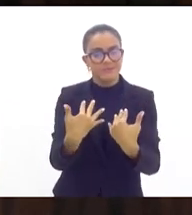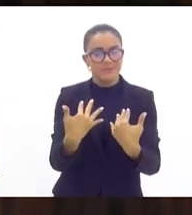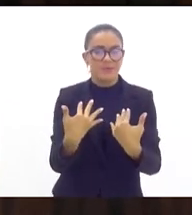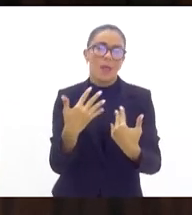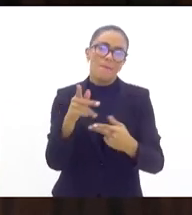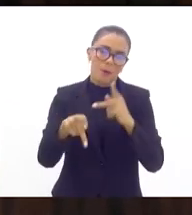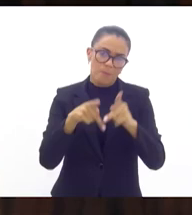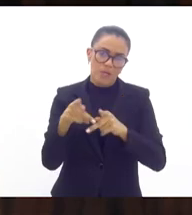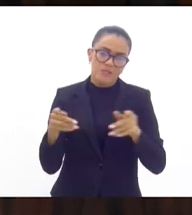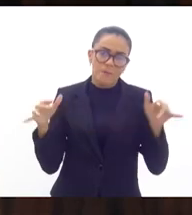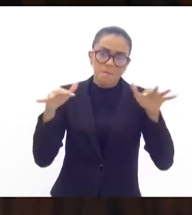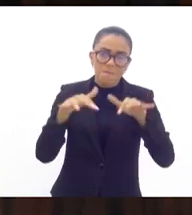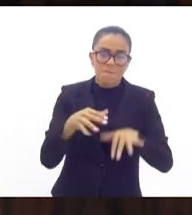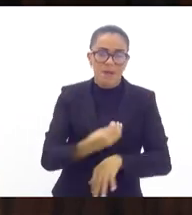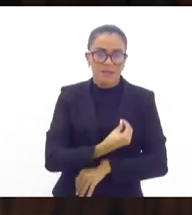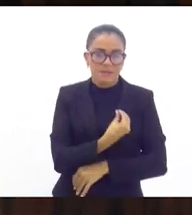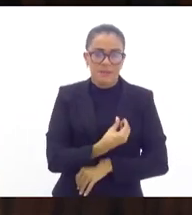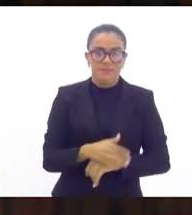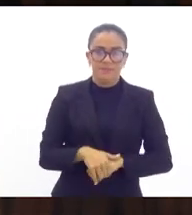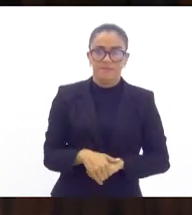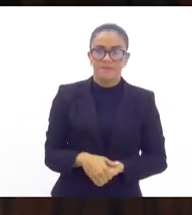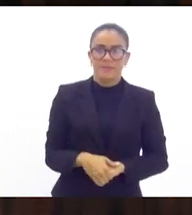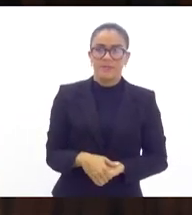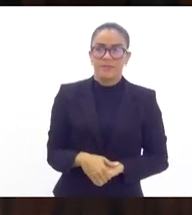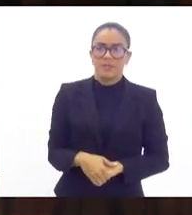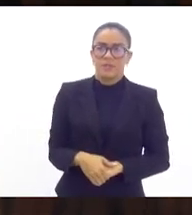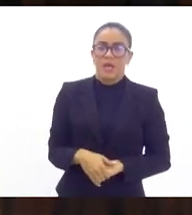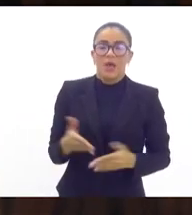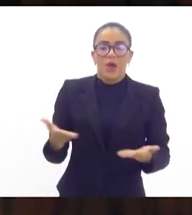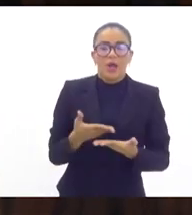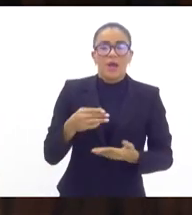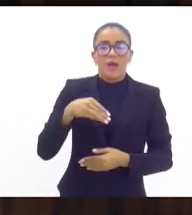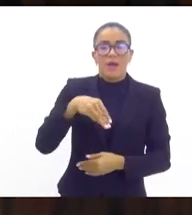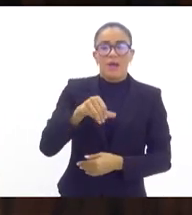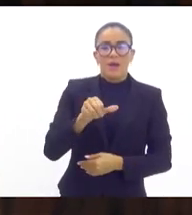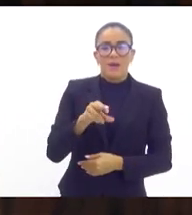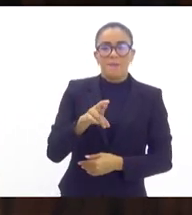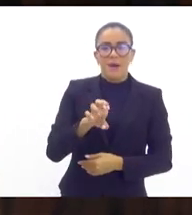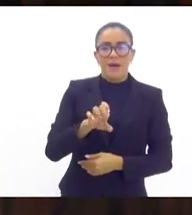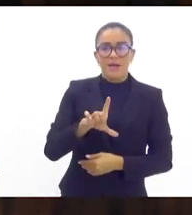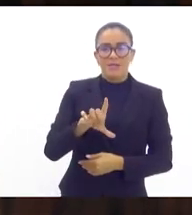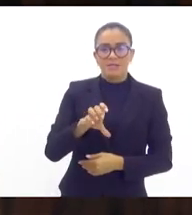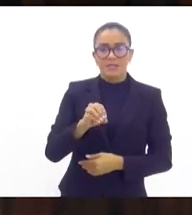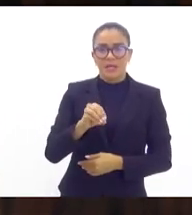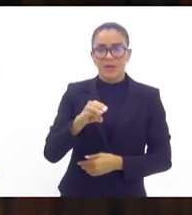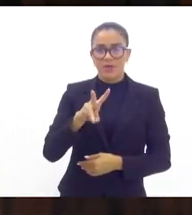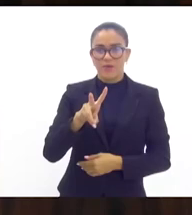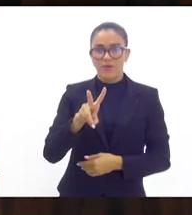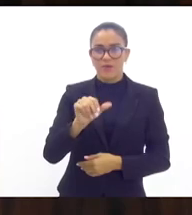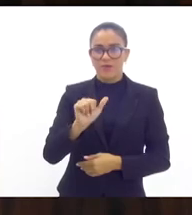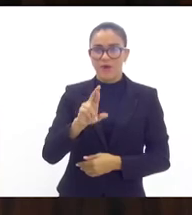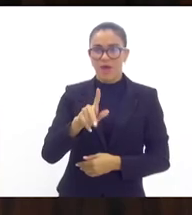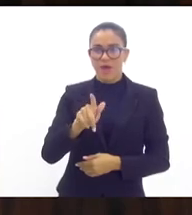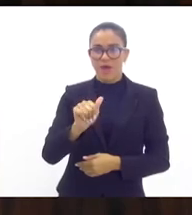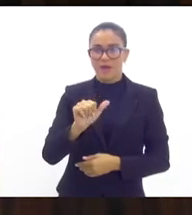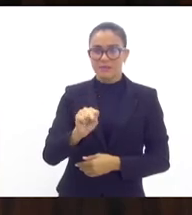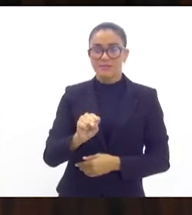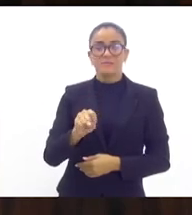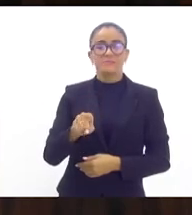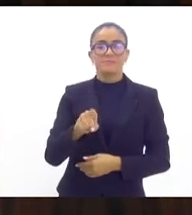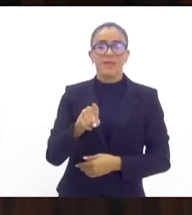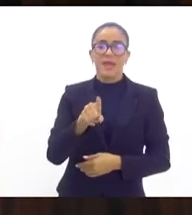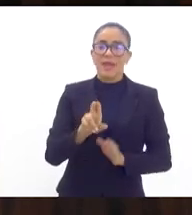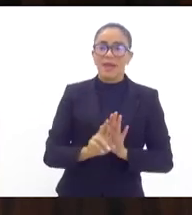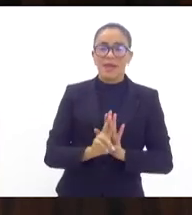pública Vamos ouvir Marcelo Vargas presidente da Comissão de juizado do torcedor da OAB